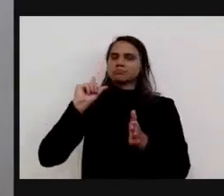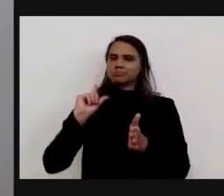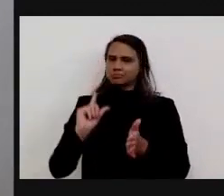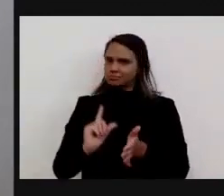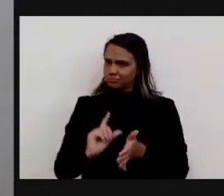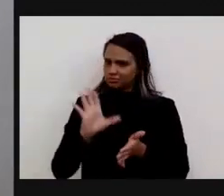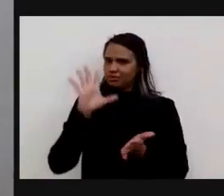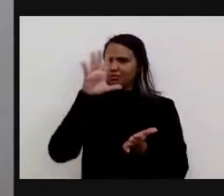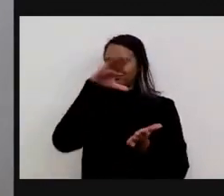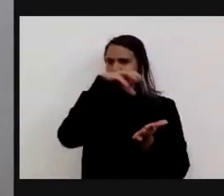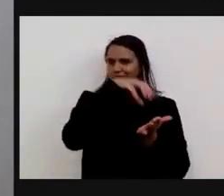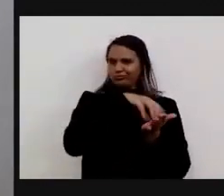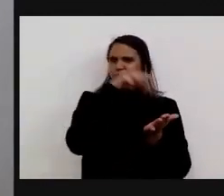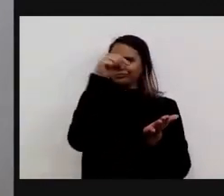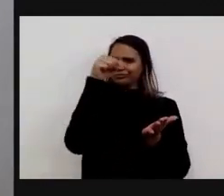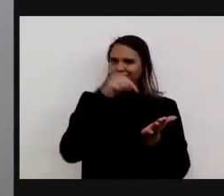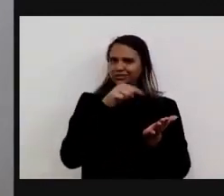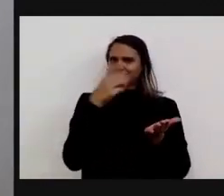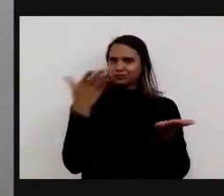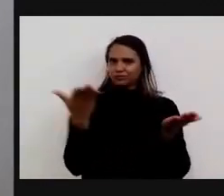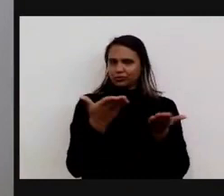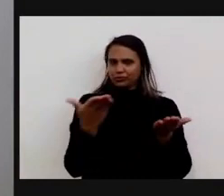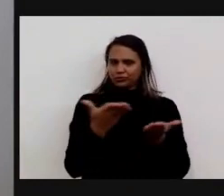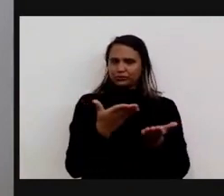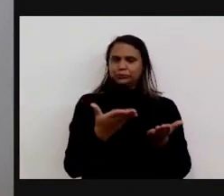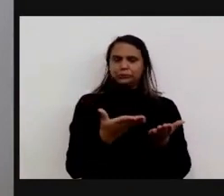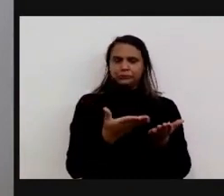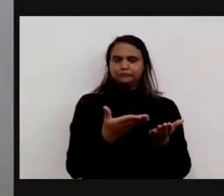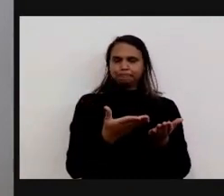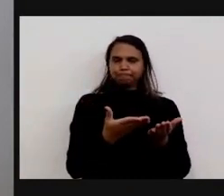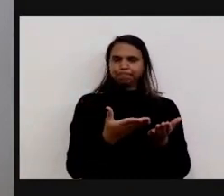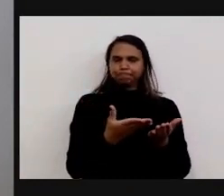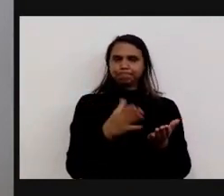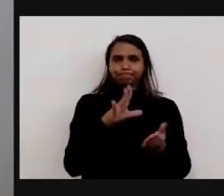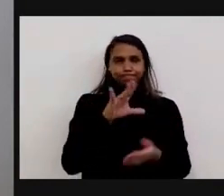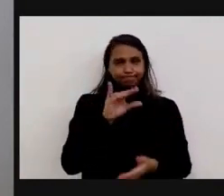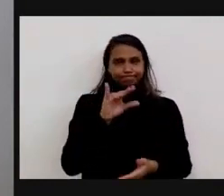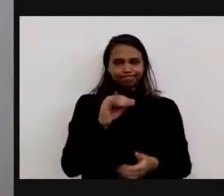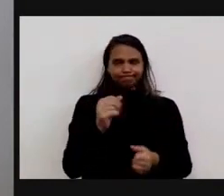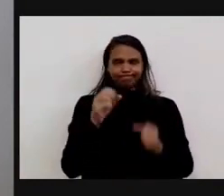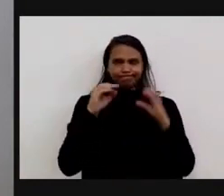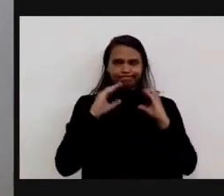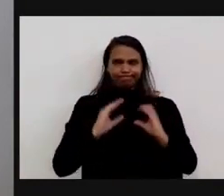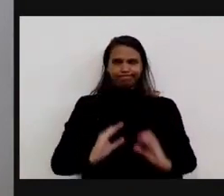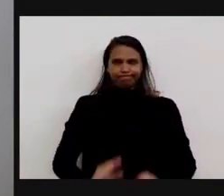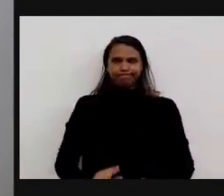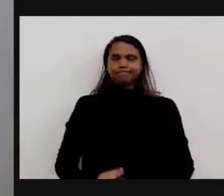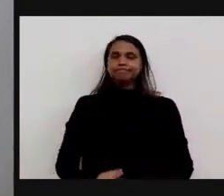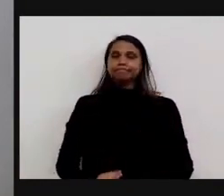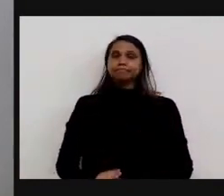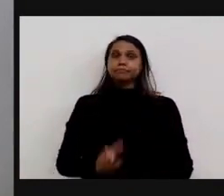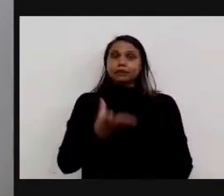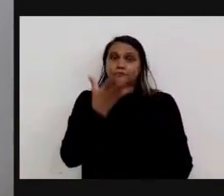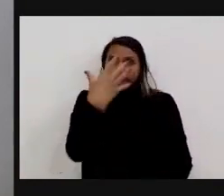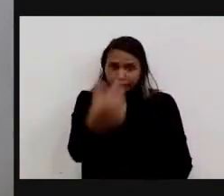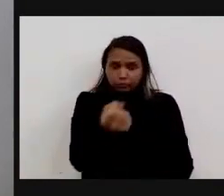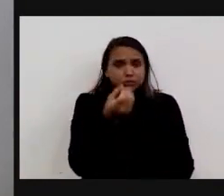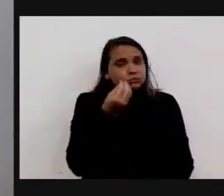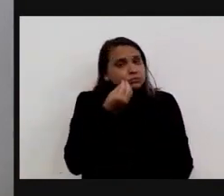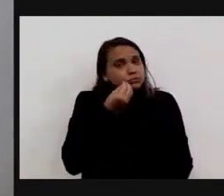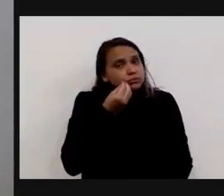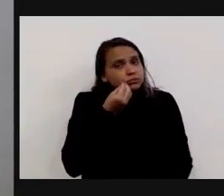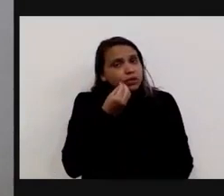que que a gente está formando agora sem esse comportamentais é de testar Tá bom vamos testar antes